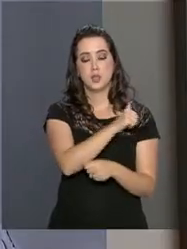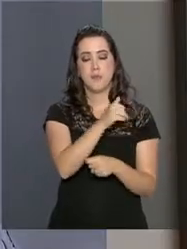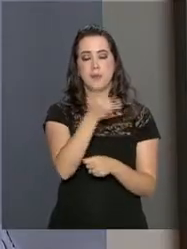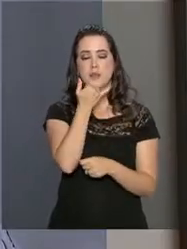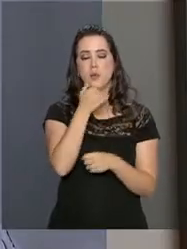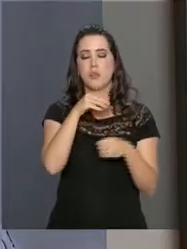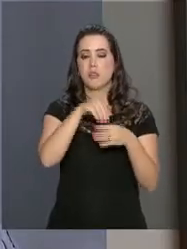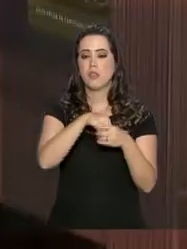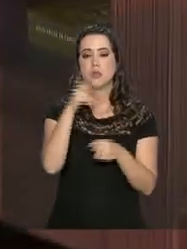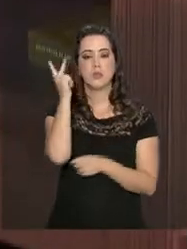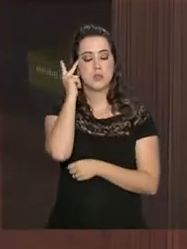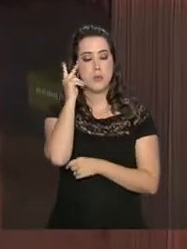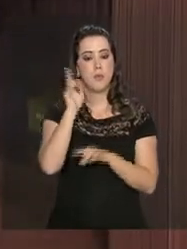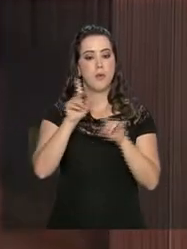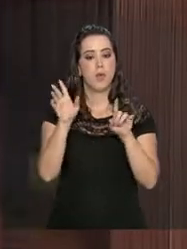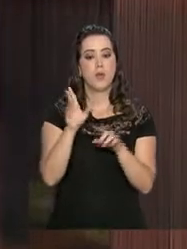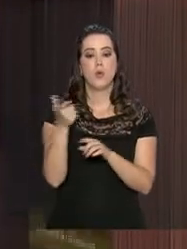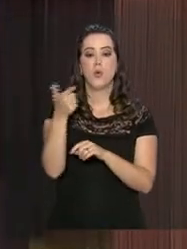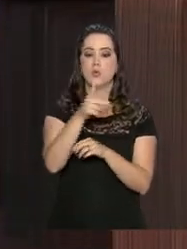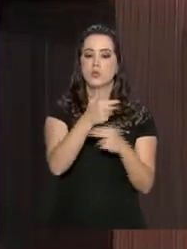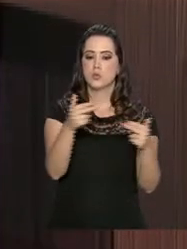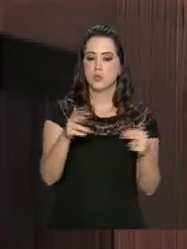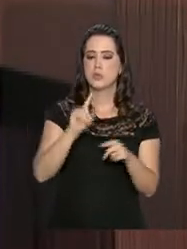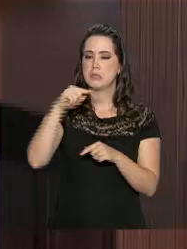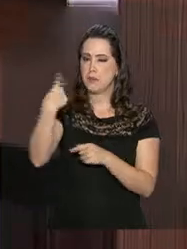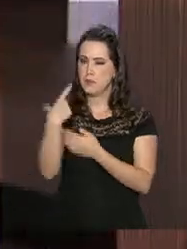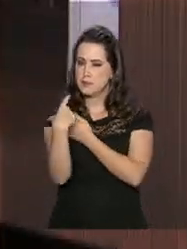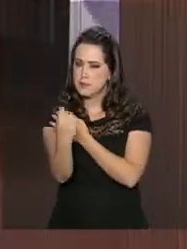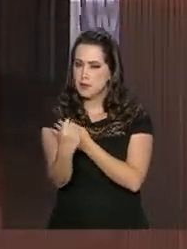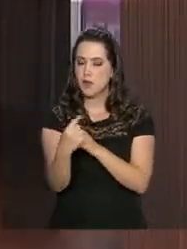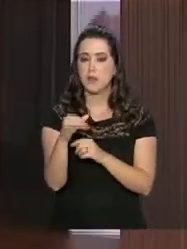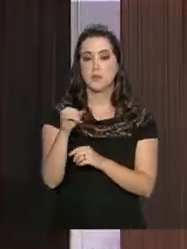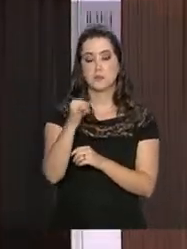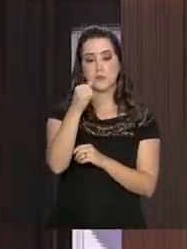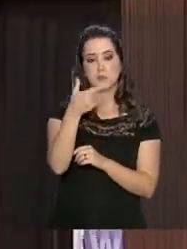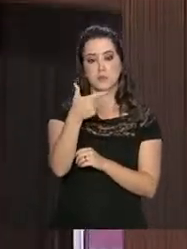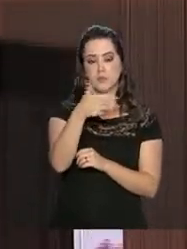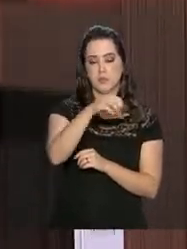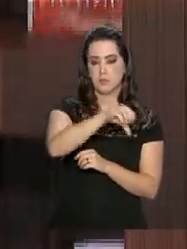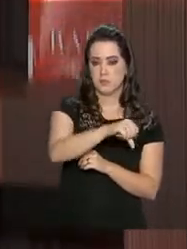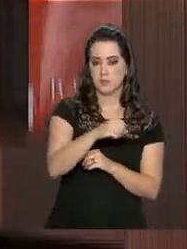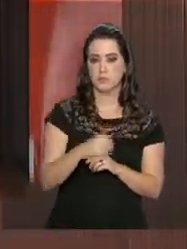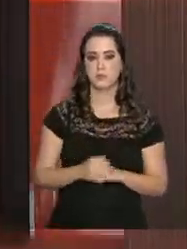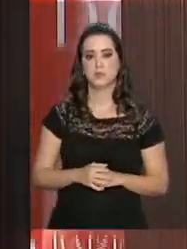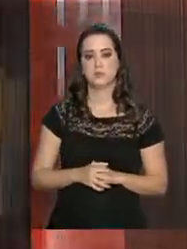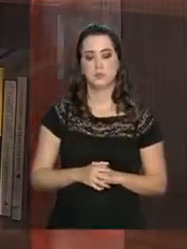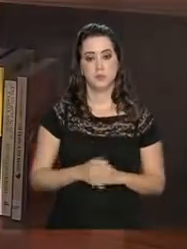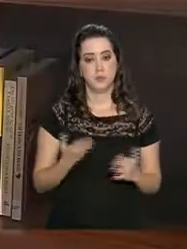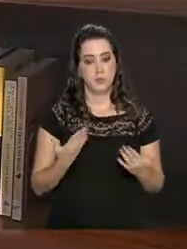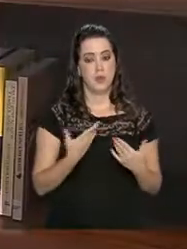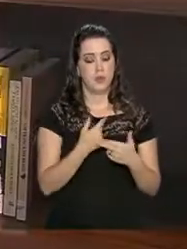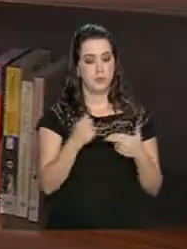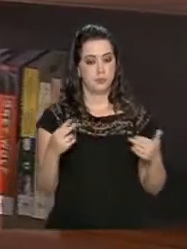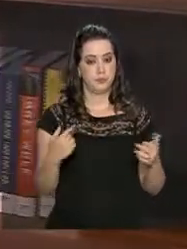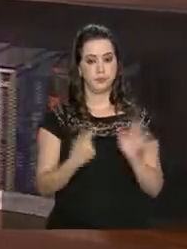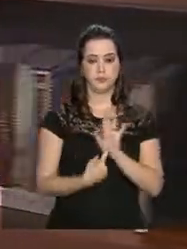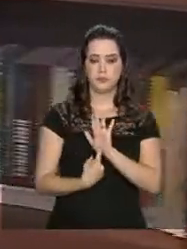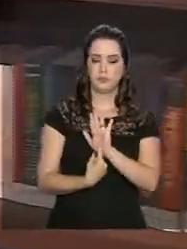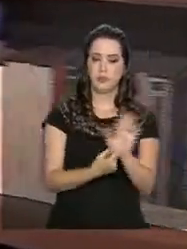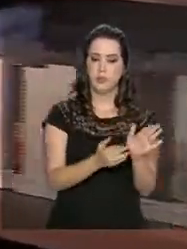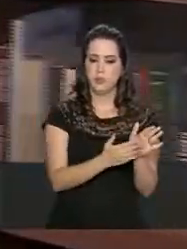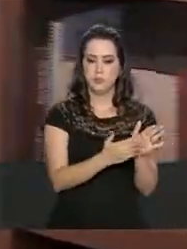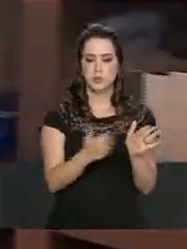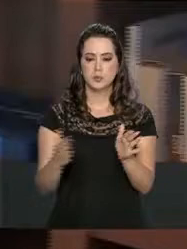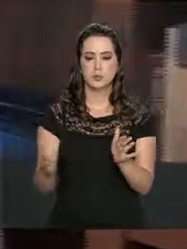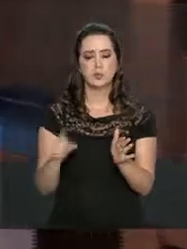restante será levado assim que Temer deixar o Palácio do Planalto, em janeiro de 2019. O acervo reflete o período